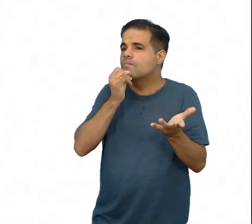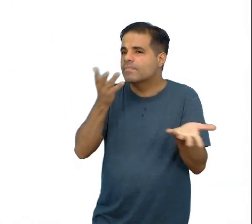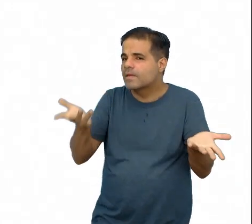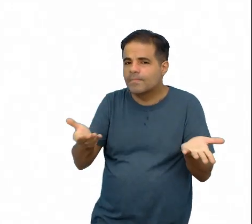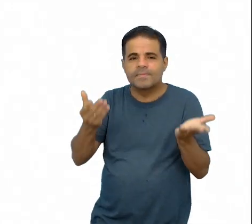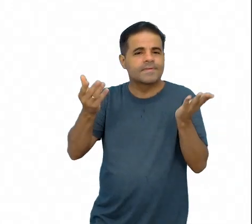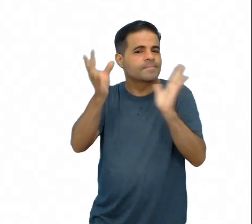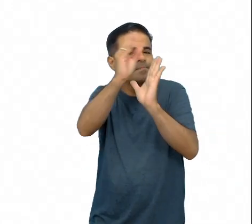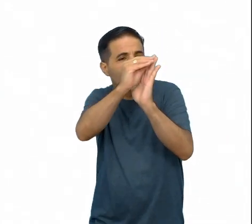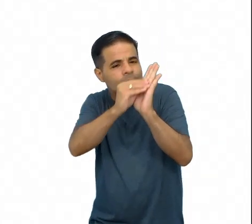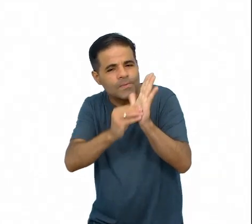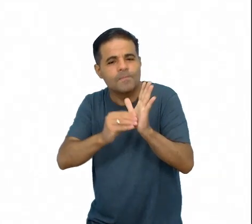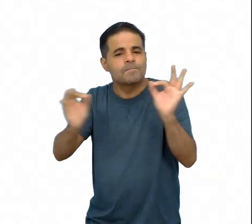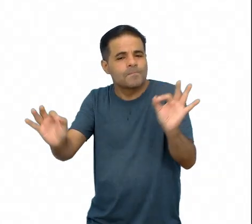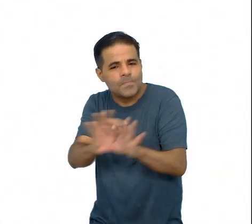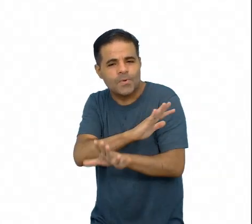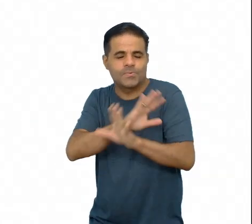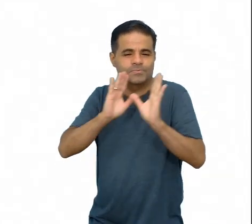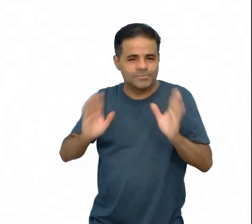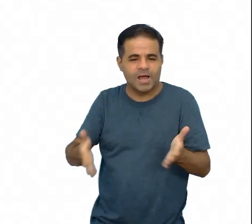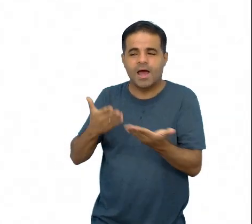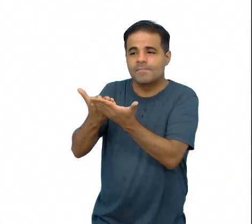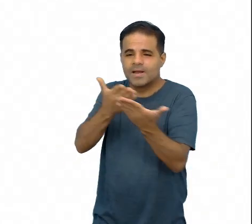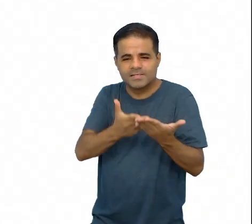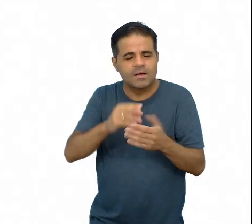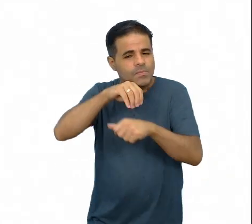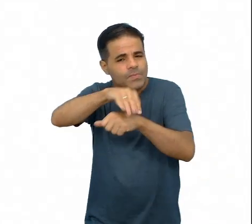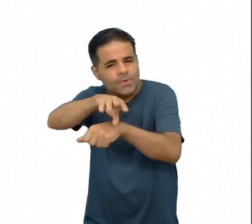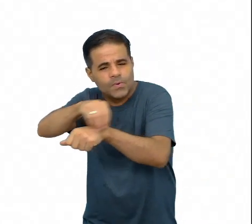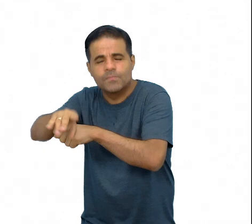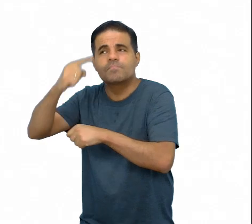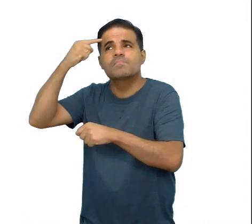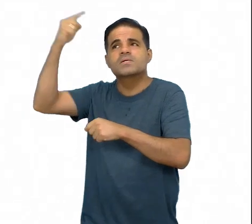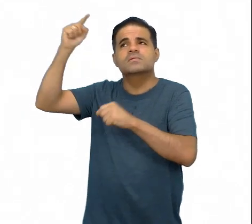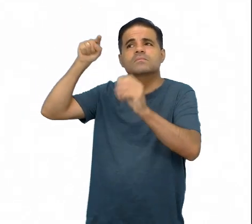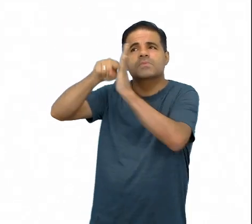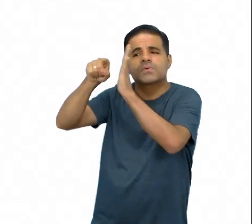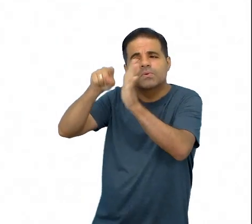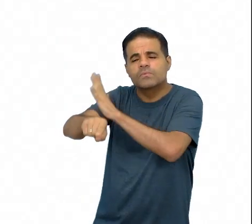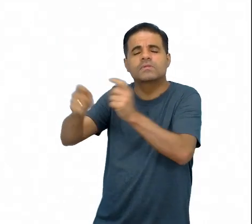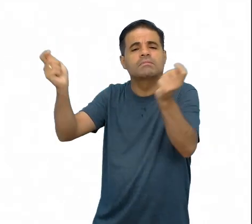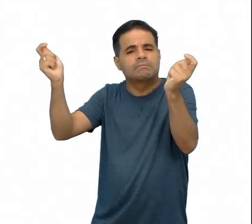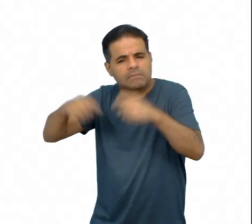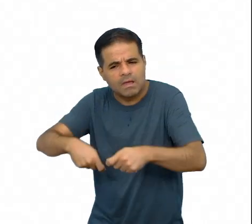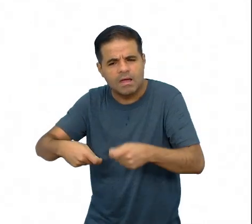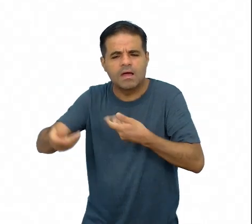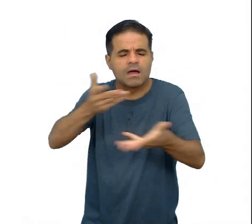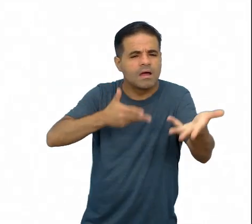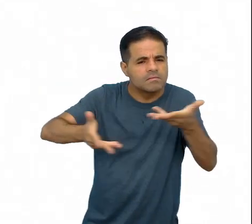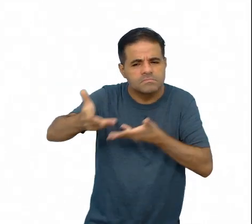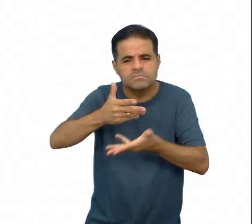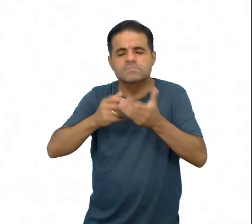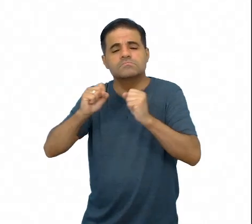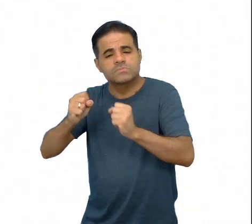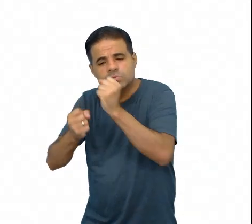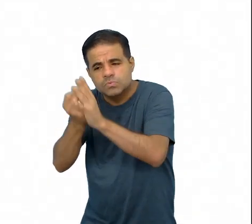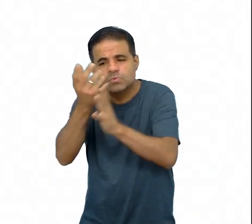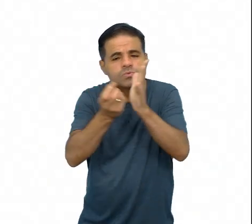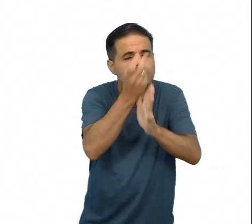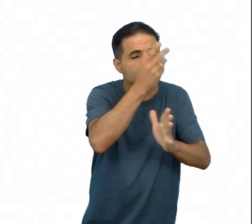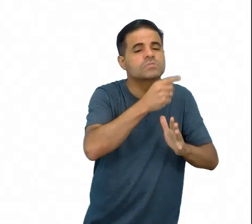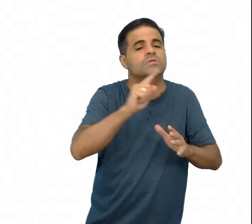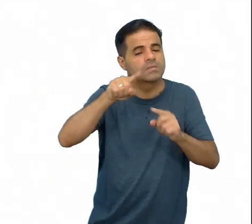aulas, tá, já pensando ali todas as perguntas que podem surgir,